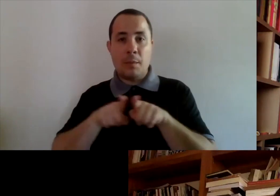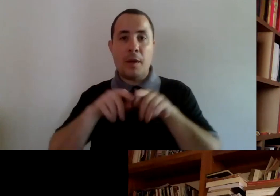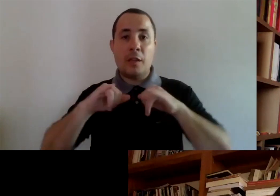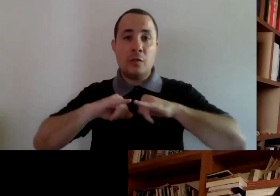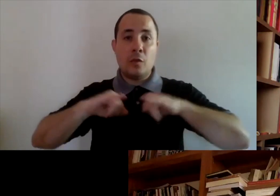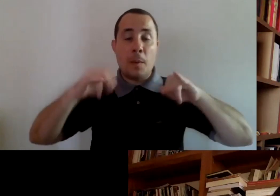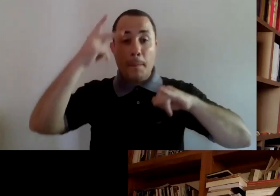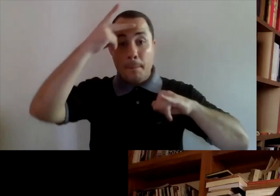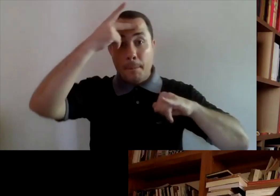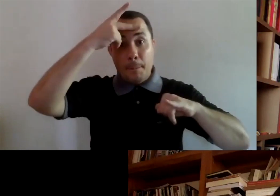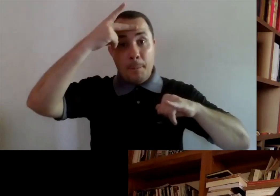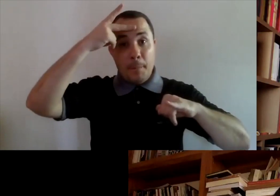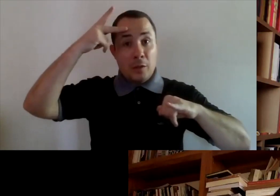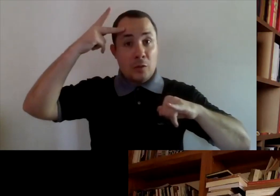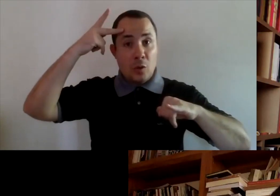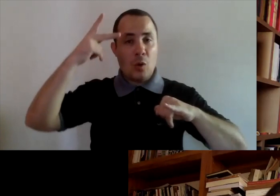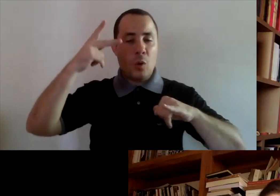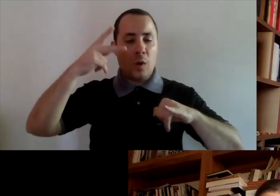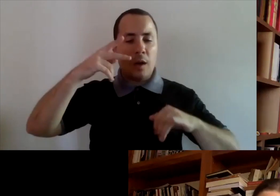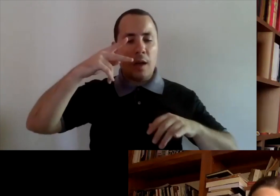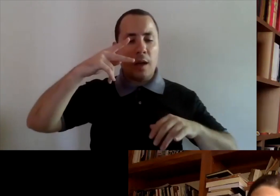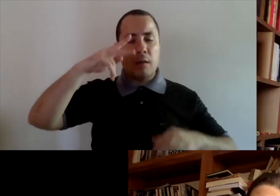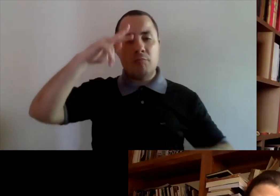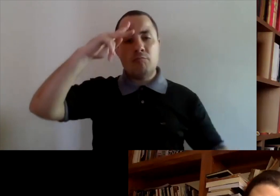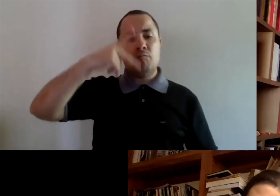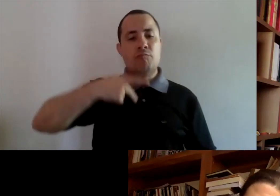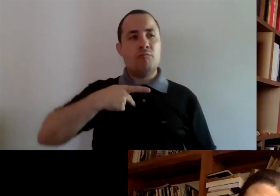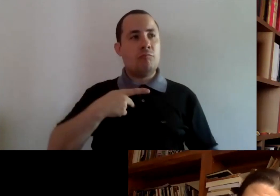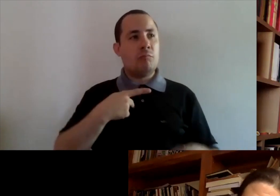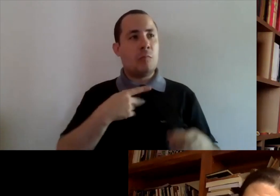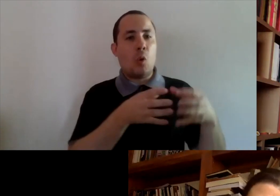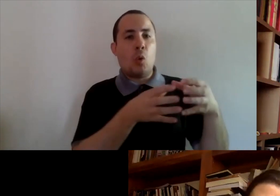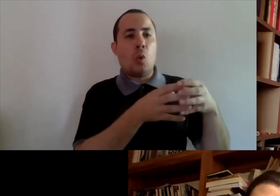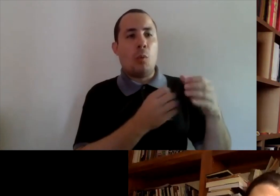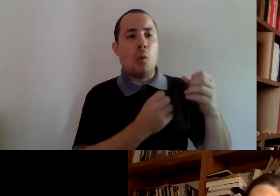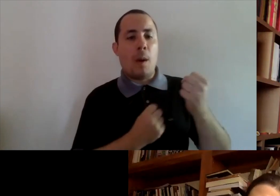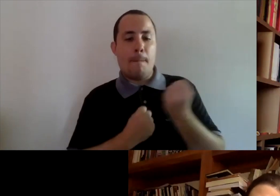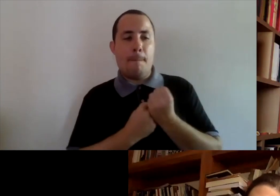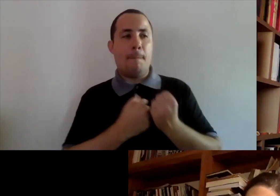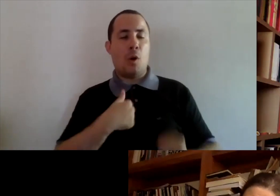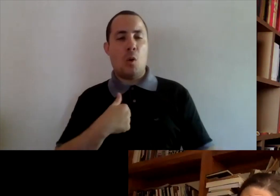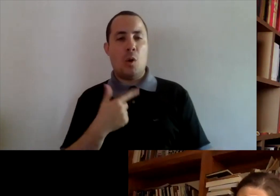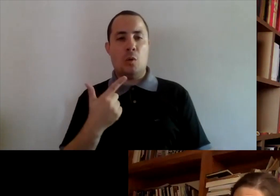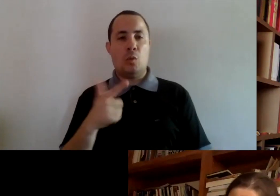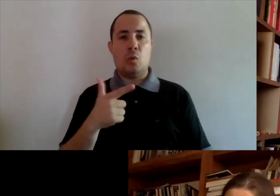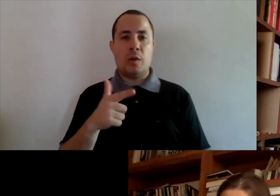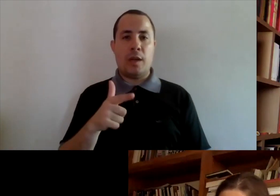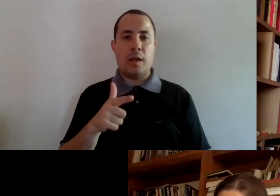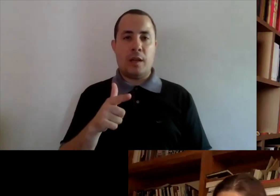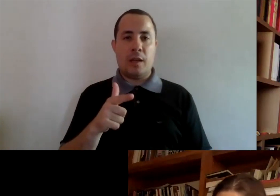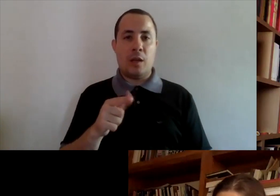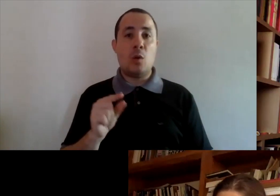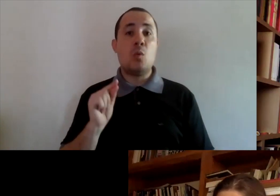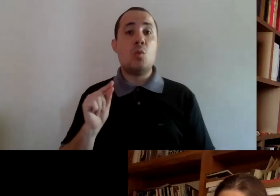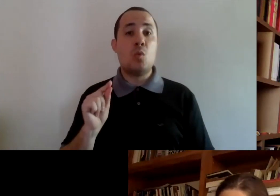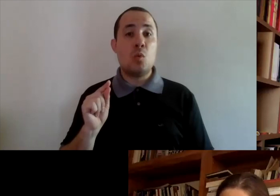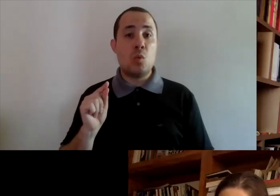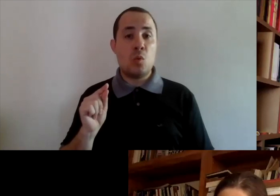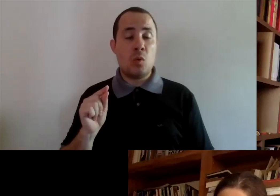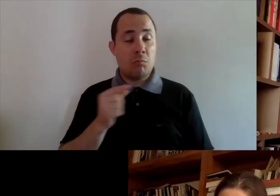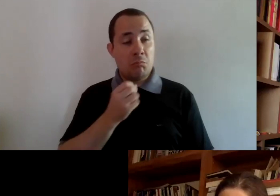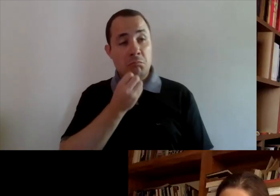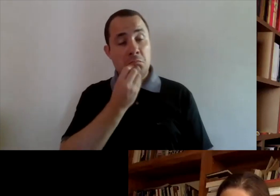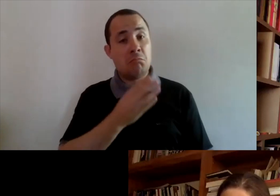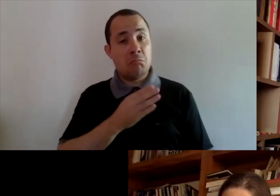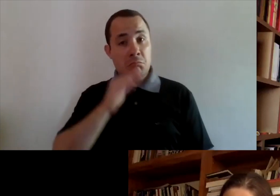se inscreveram como autores independentes, sem editoras, né? Livros feitos em autoedição. E isso mostrou um movimento curioso. Você